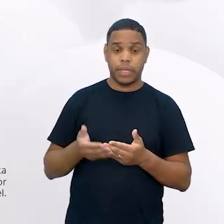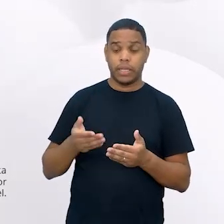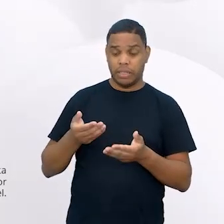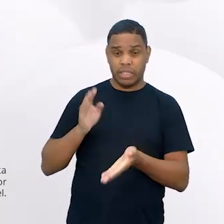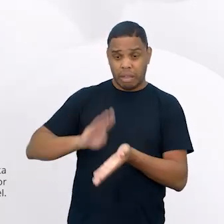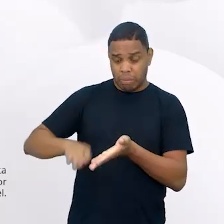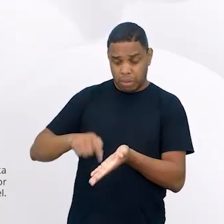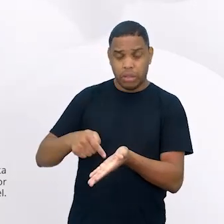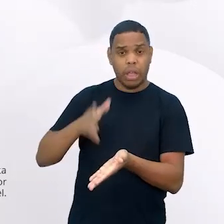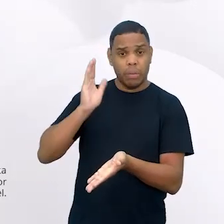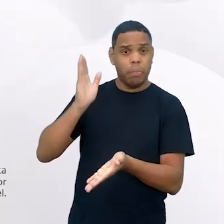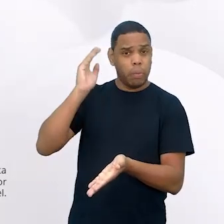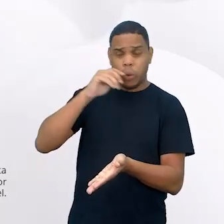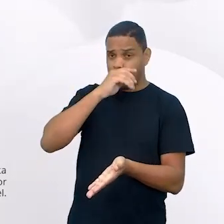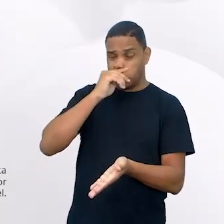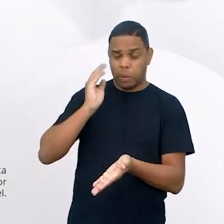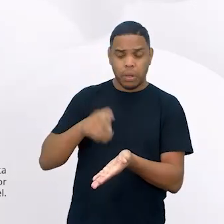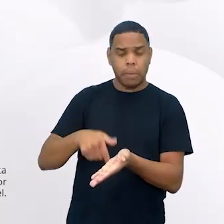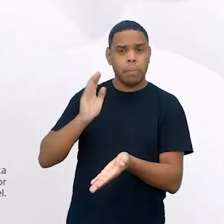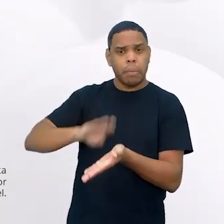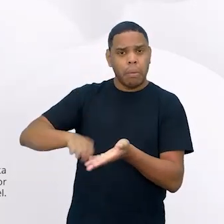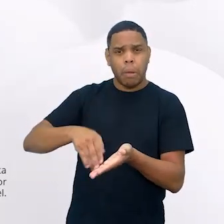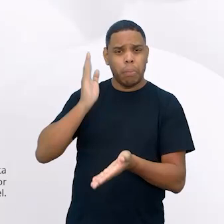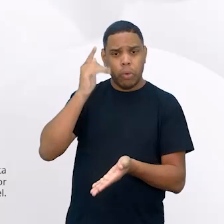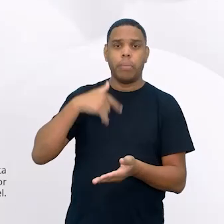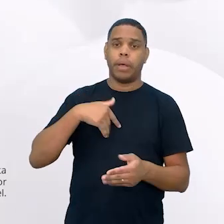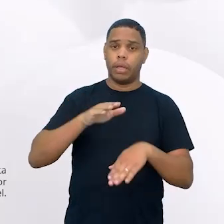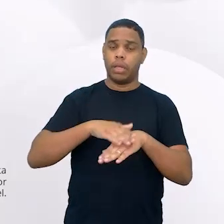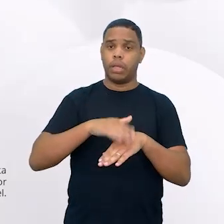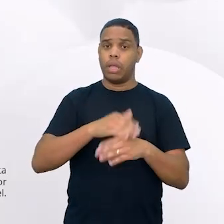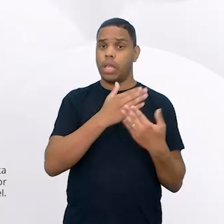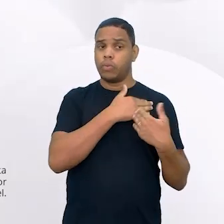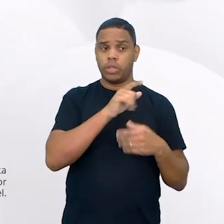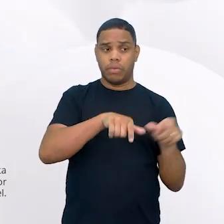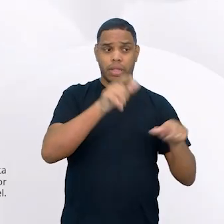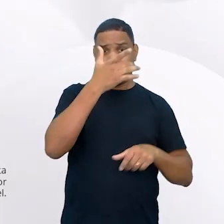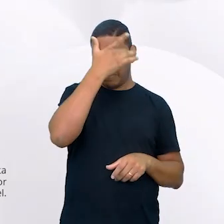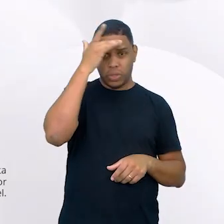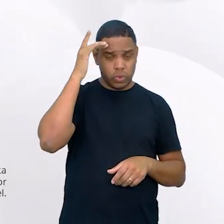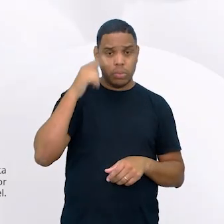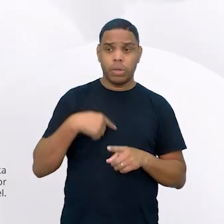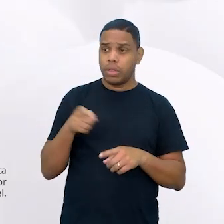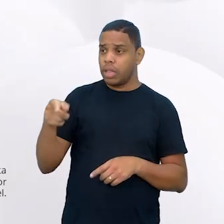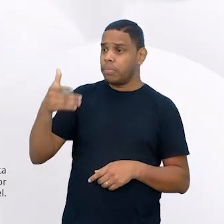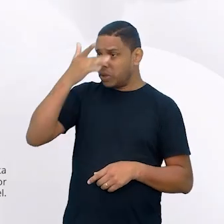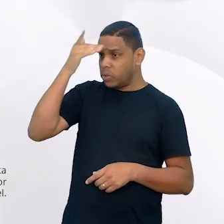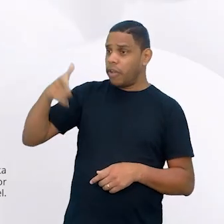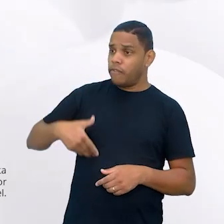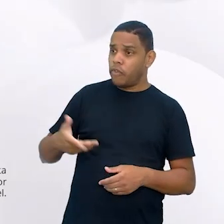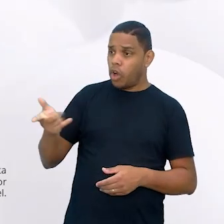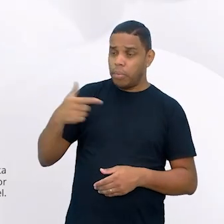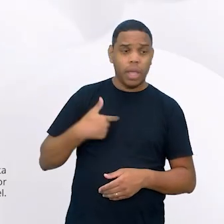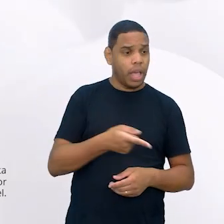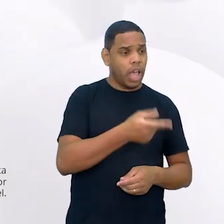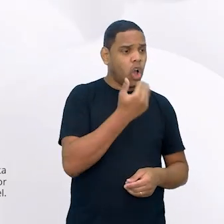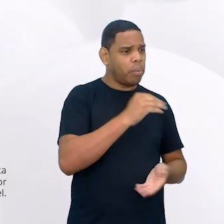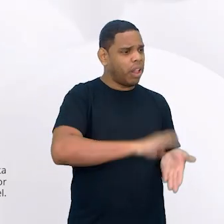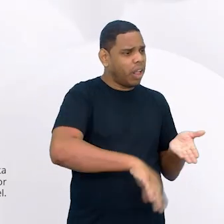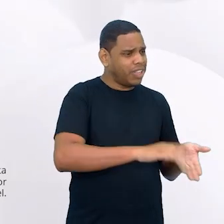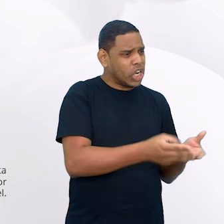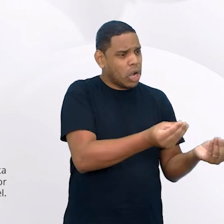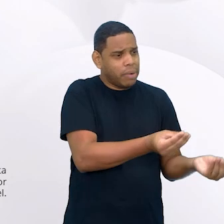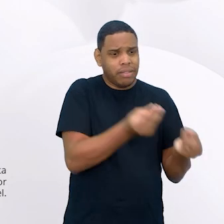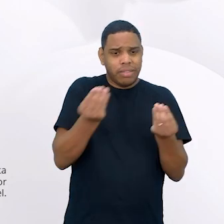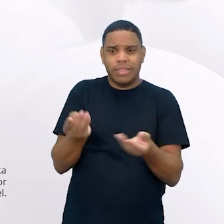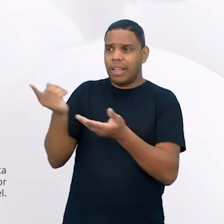burrice e é o bicho-homem que é responsável por isso, né? Porque enquanto tem gente morrendo de fome, tem gente jogando comida no lixo. Então essa foi